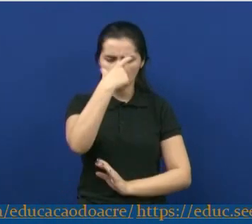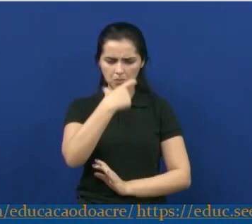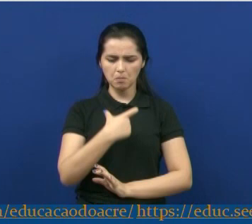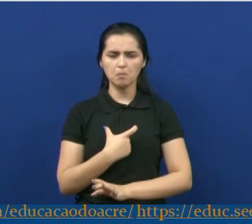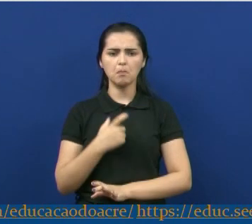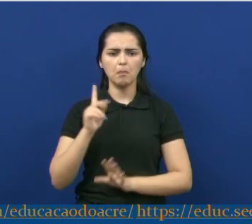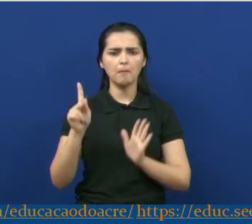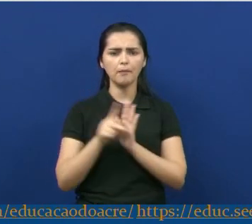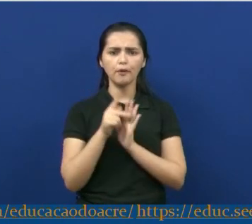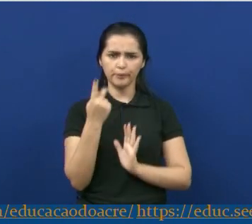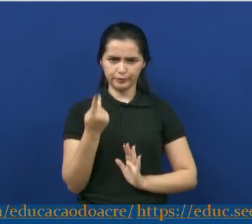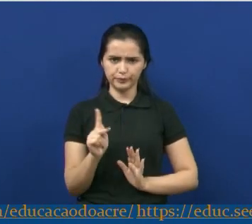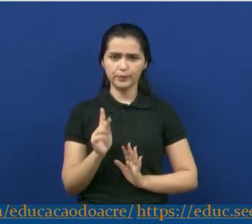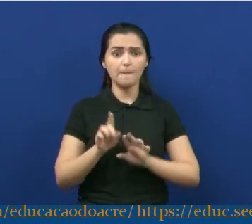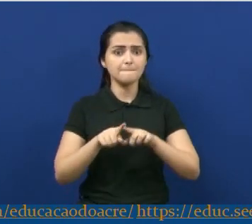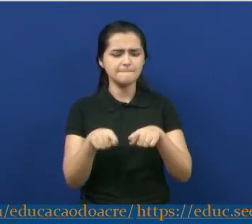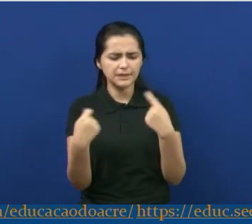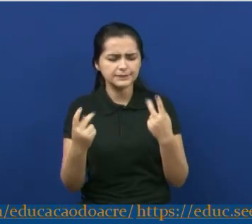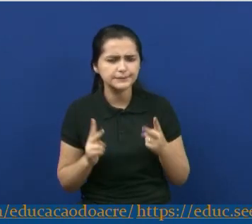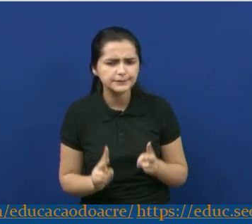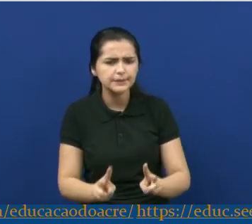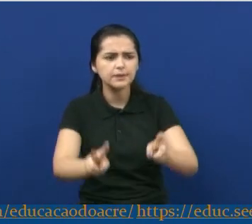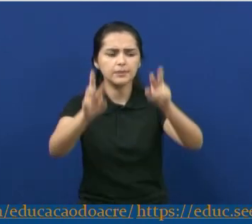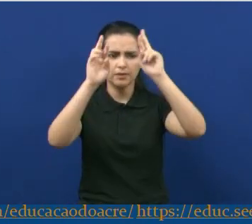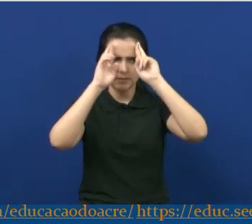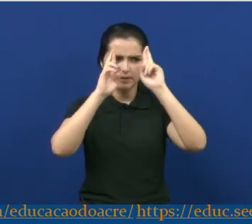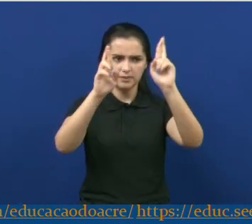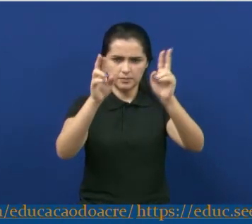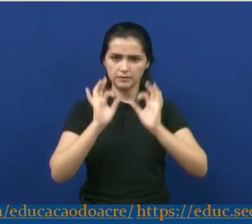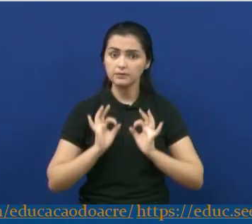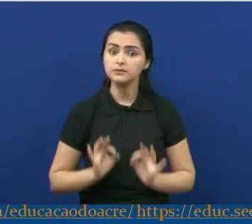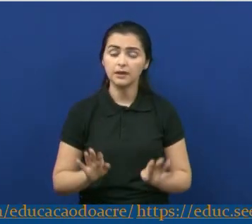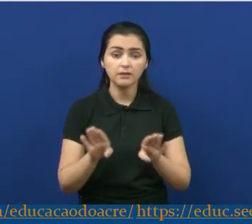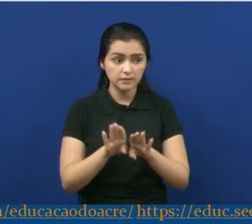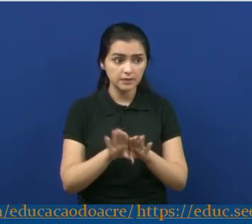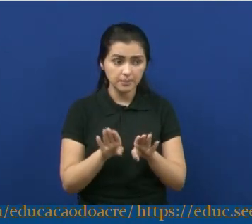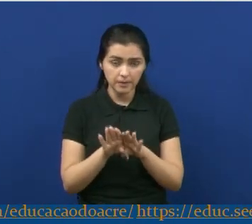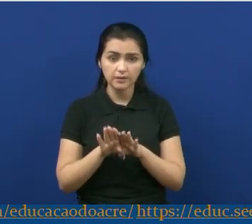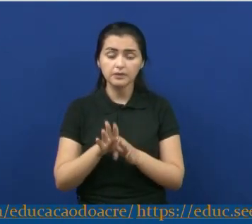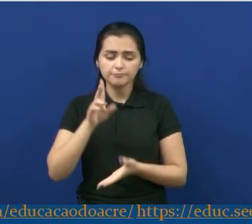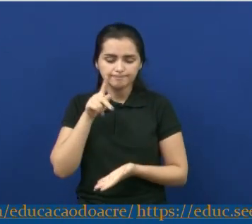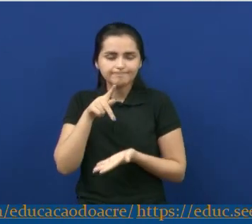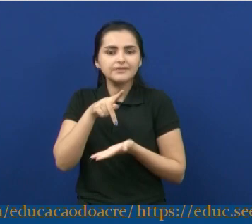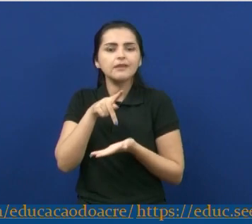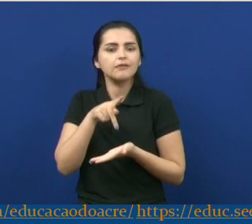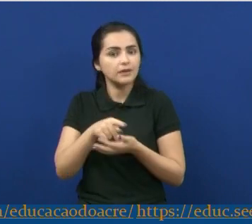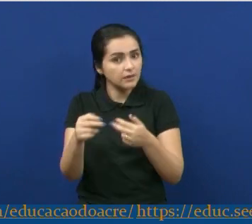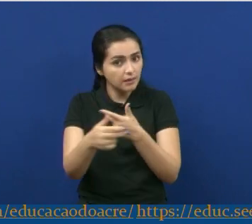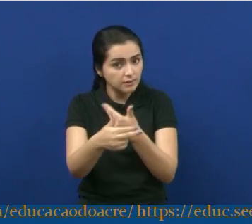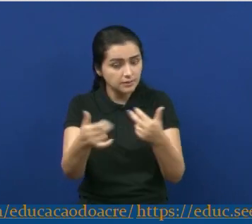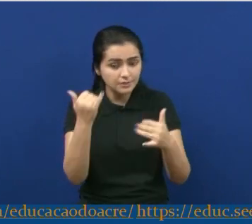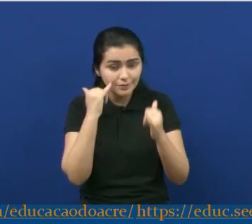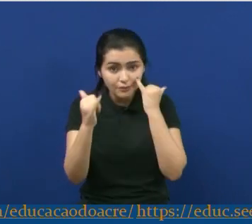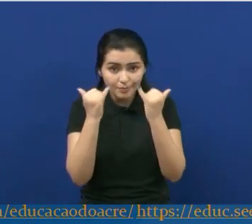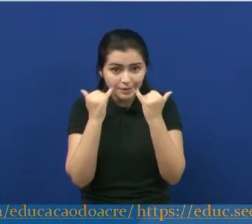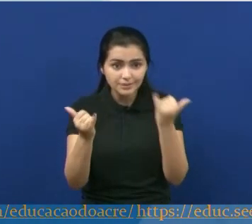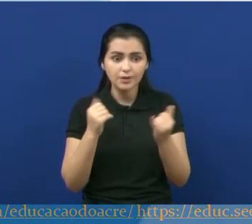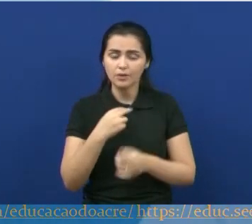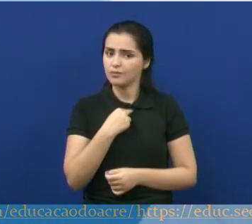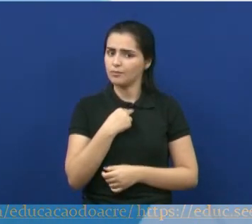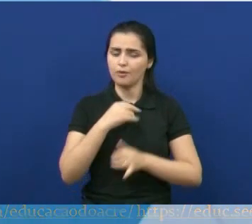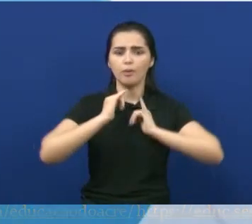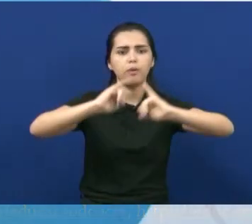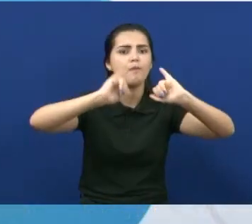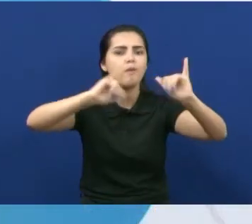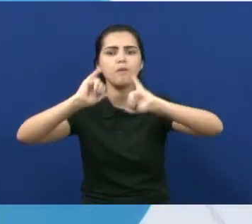pessoal, desde que com respeito, certo? E também baseado na veracidade de informações. Você não pode falar uma